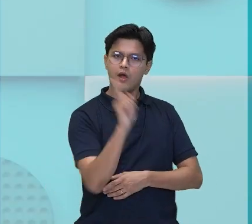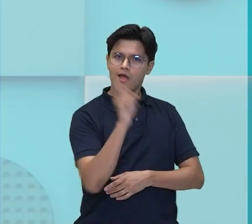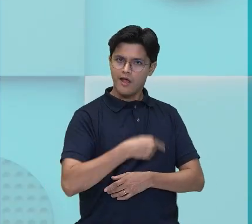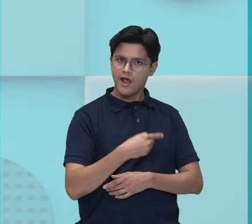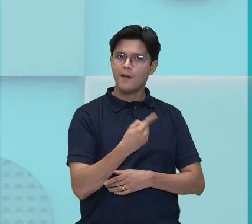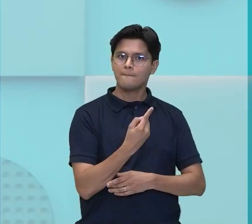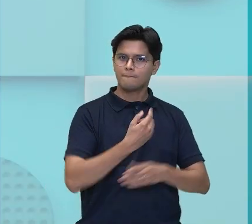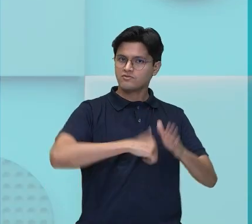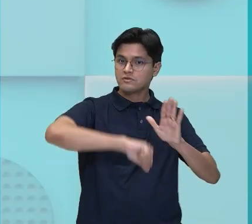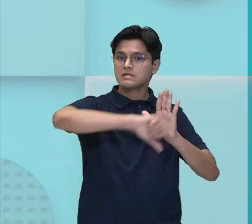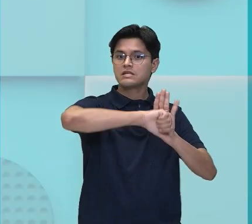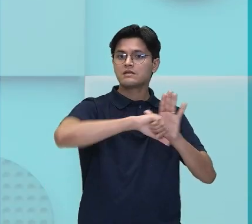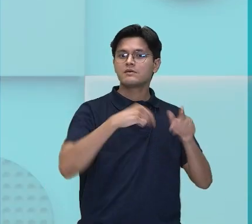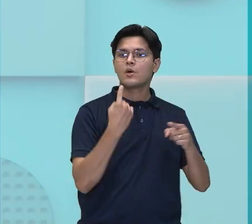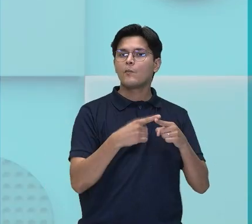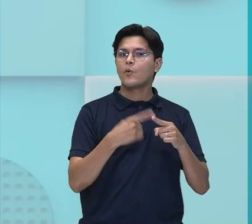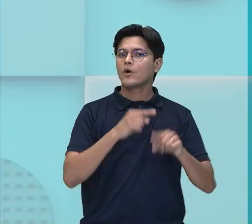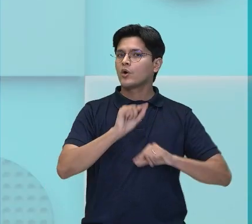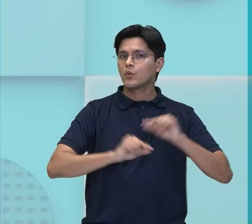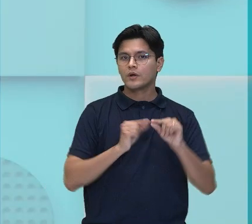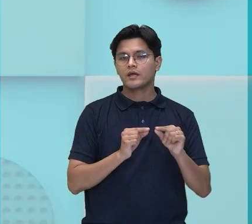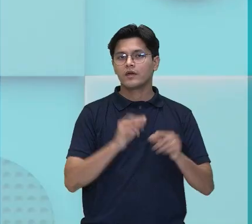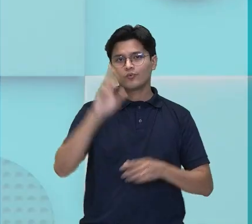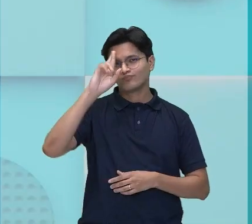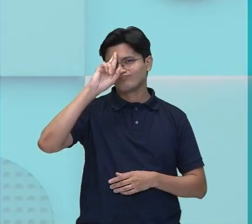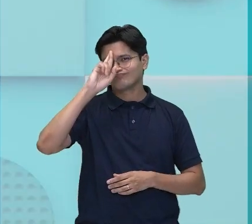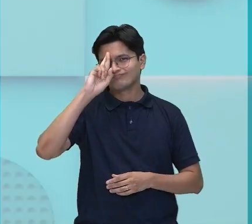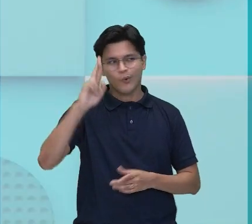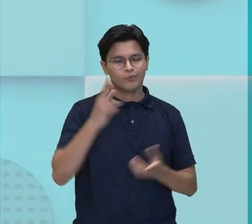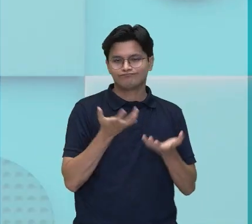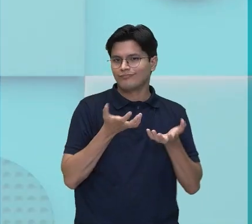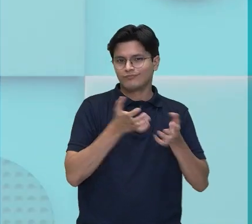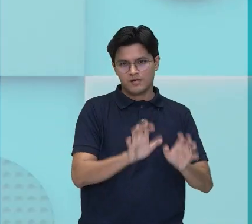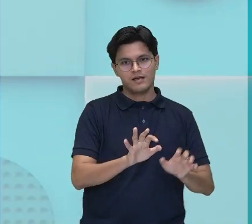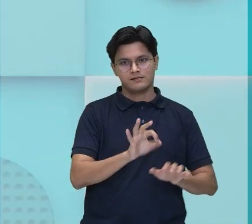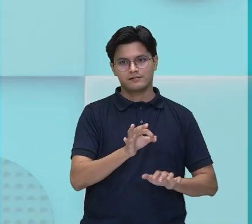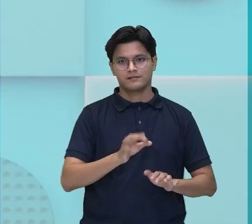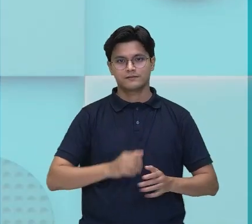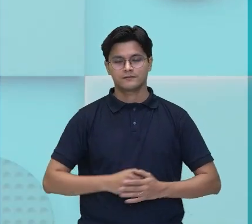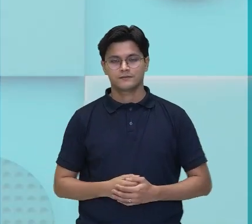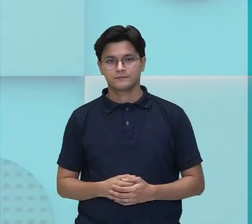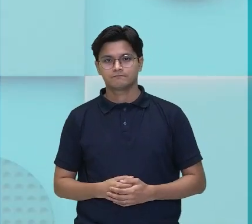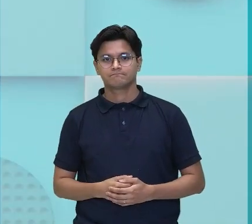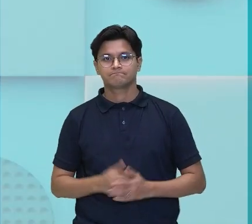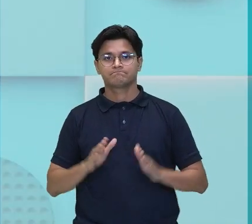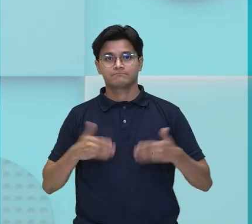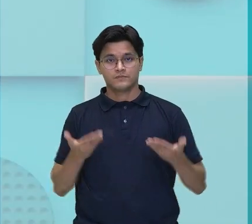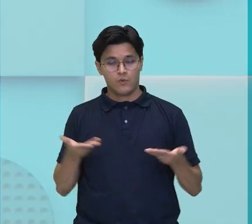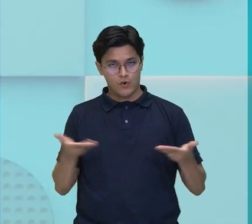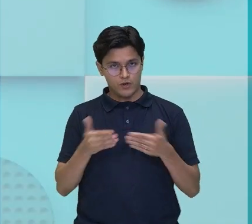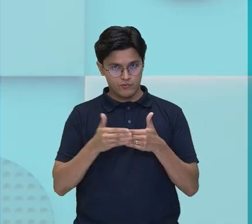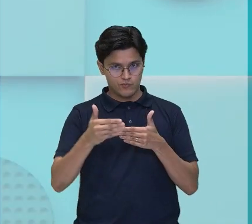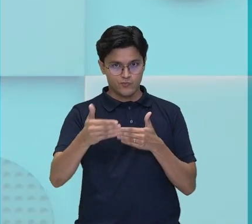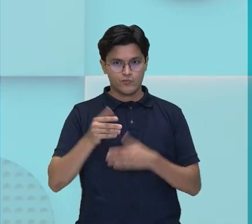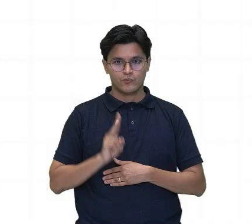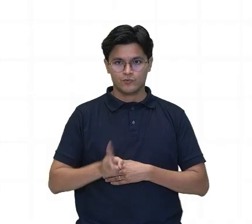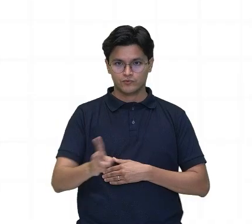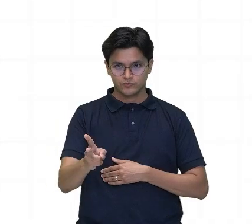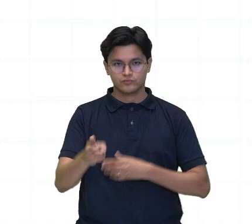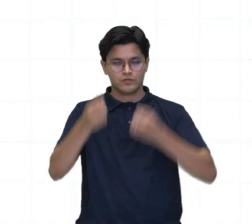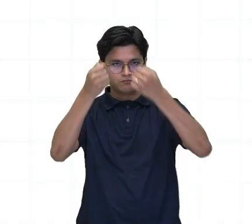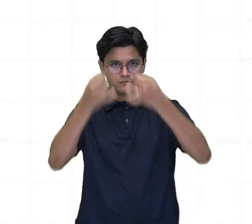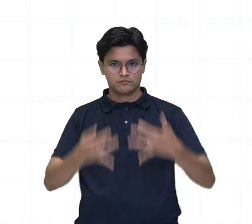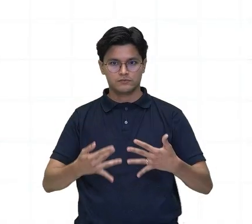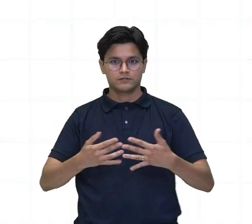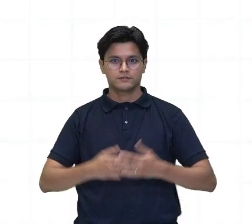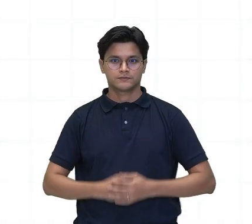consentimento. Eles vão riscando sem autorização e de forma muito aleatória. Vamos lá continuar no nosso quadro da pichação, para a gente continuar falando.